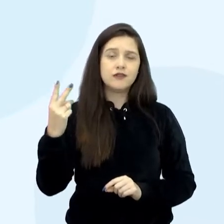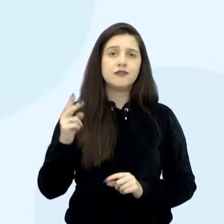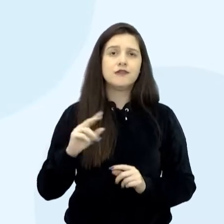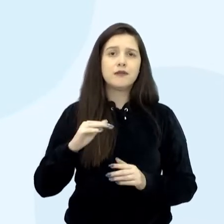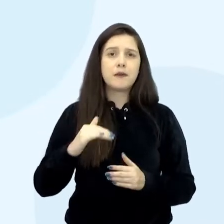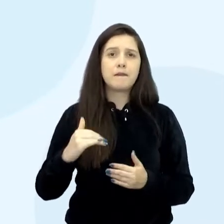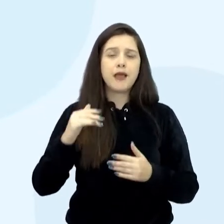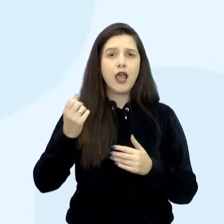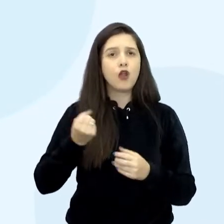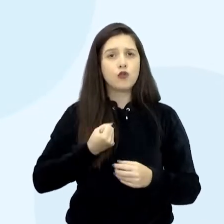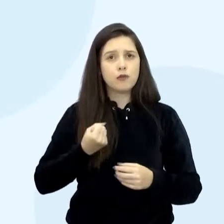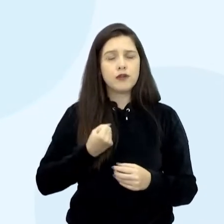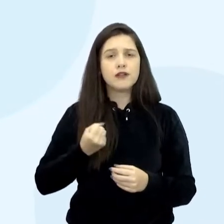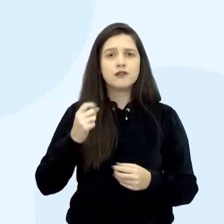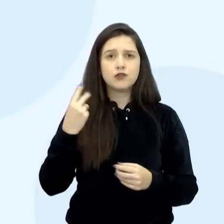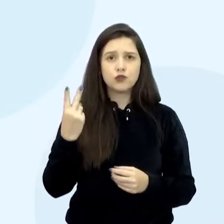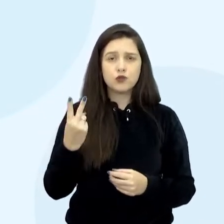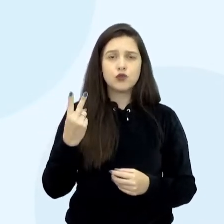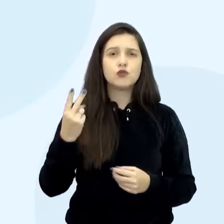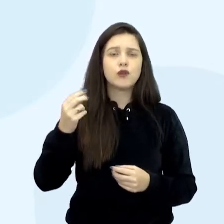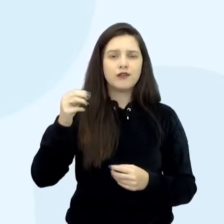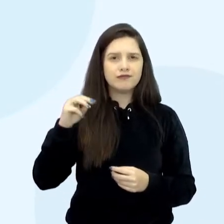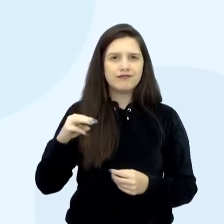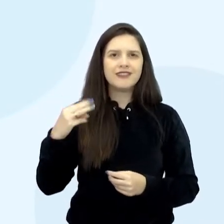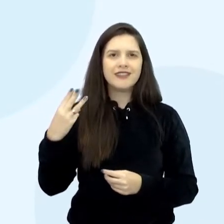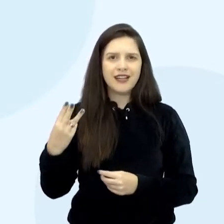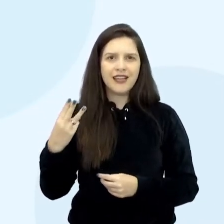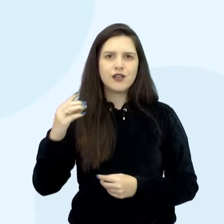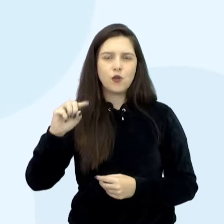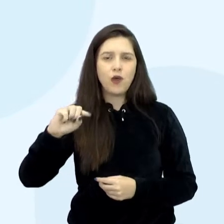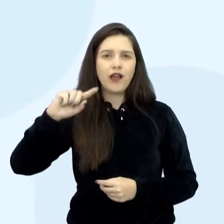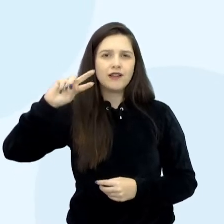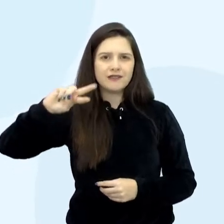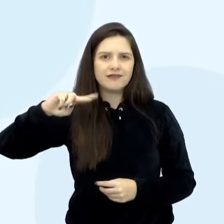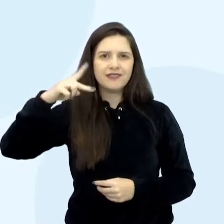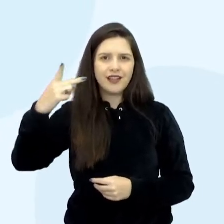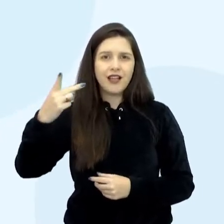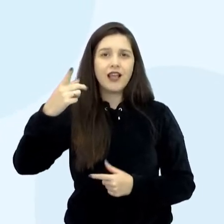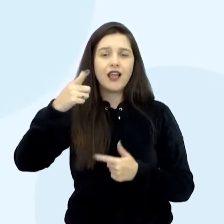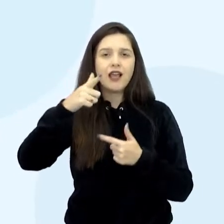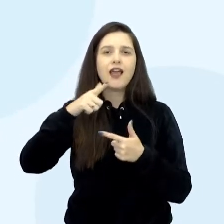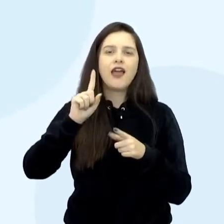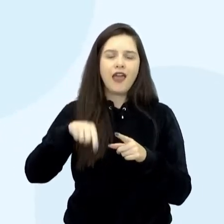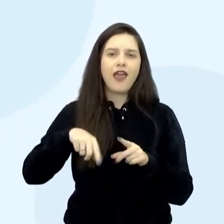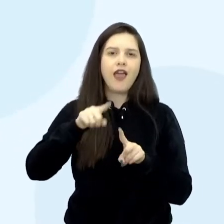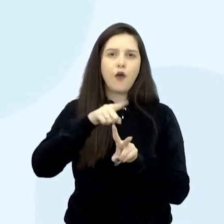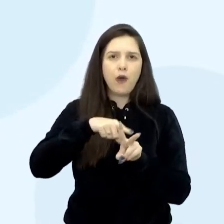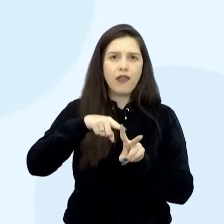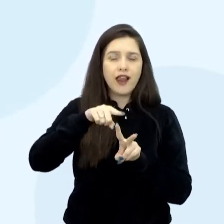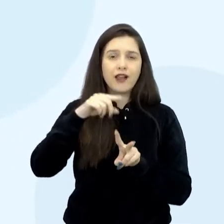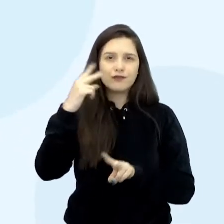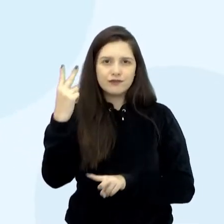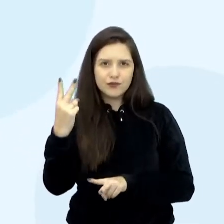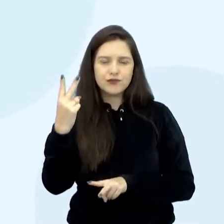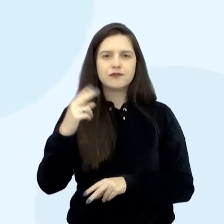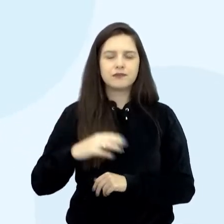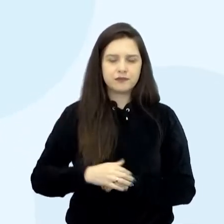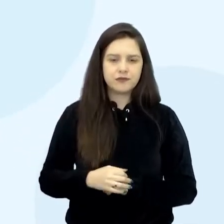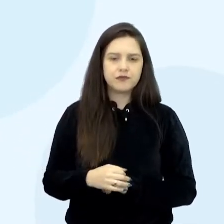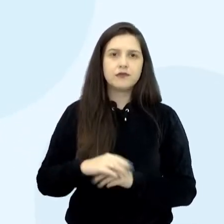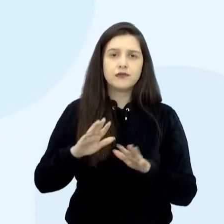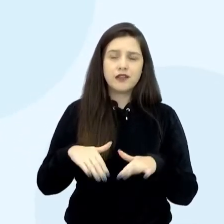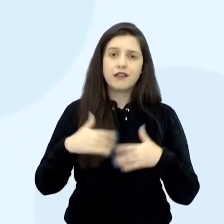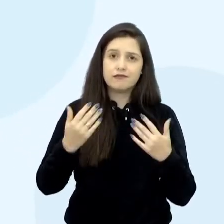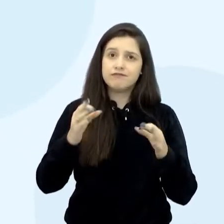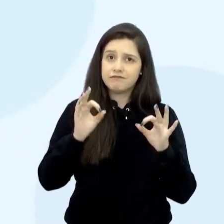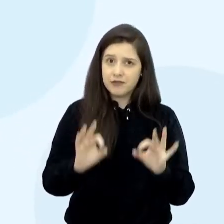ali na reação. Então, onde estava 2NH3, o quadrado é aquele 2 que estava na frente, né, professor? Isso, o quadrado é o 2 que estava na frente. Ah,